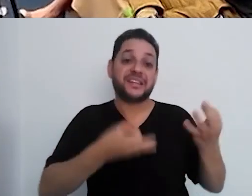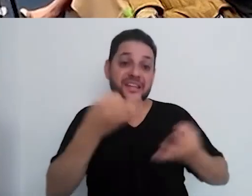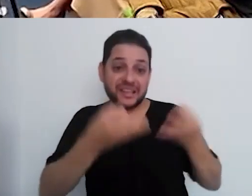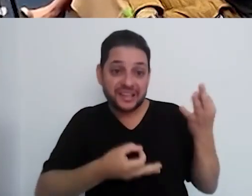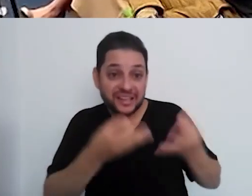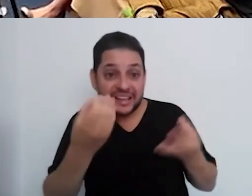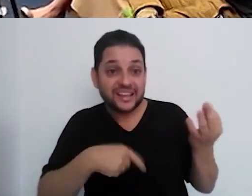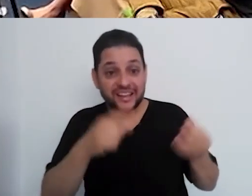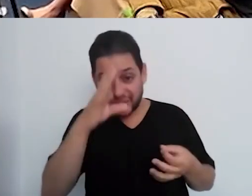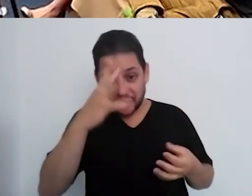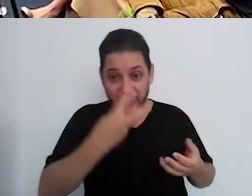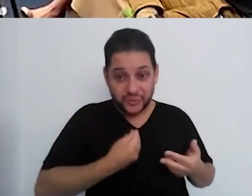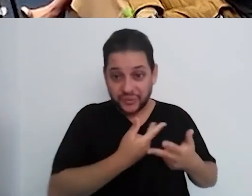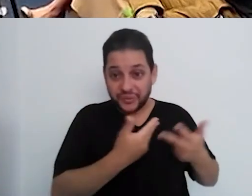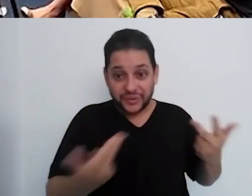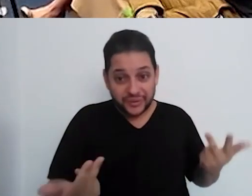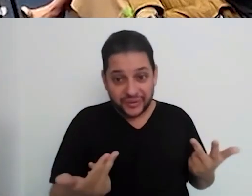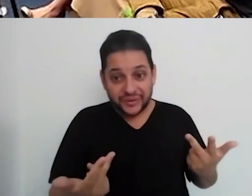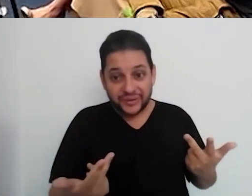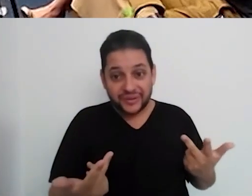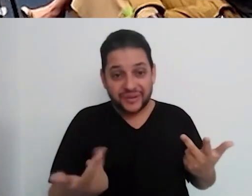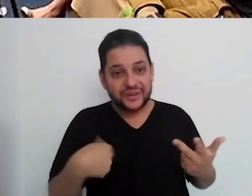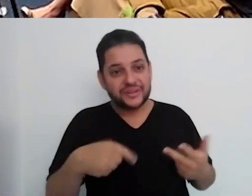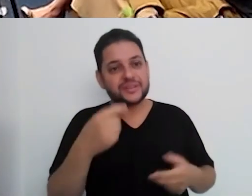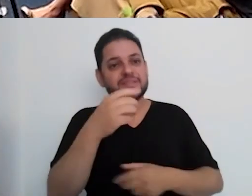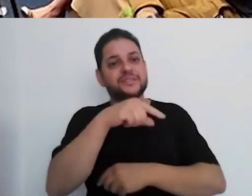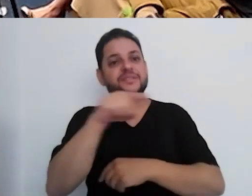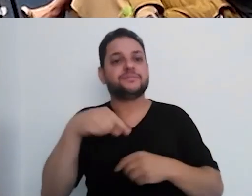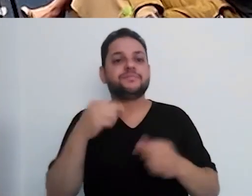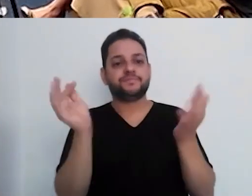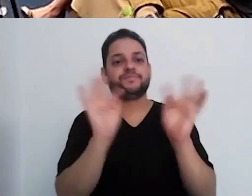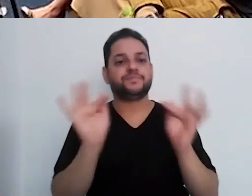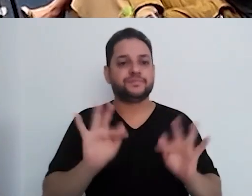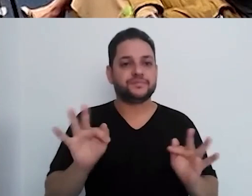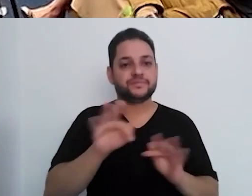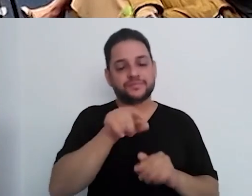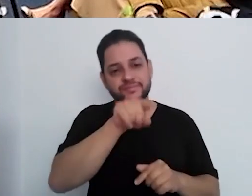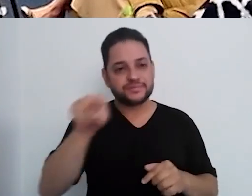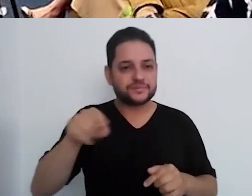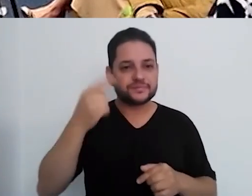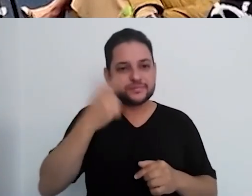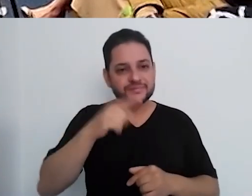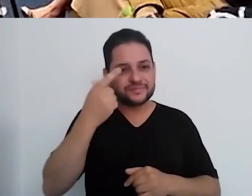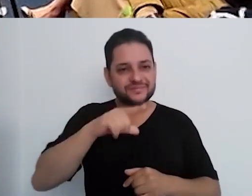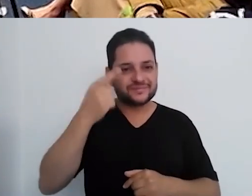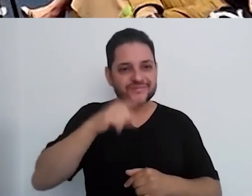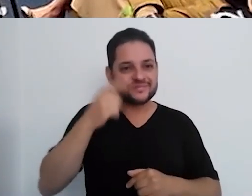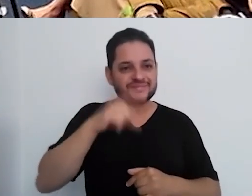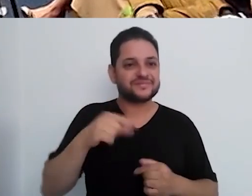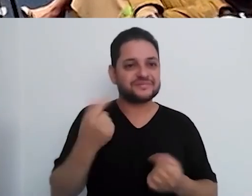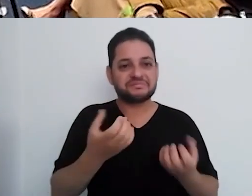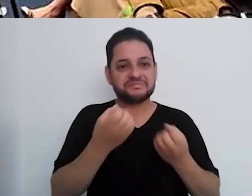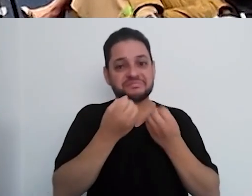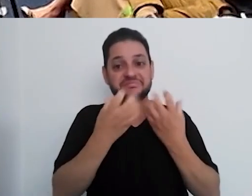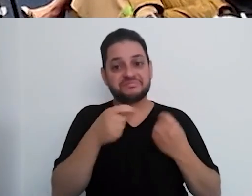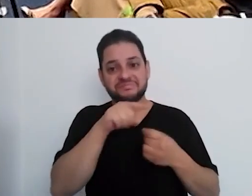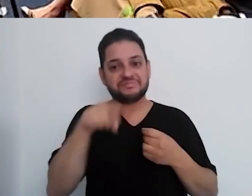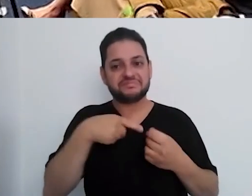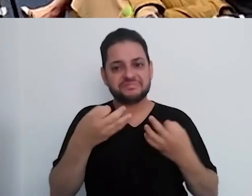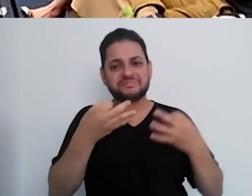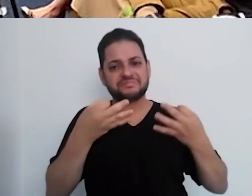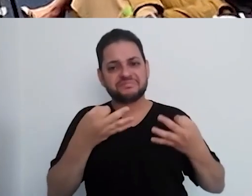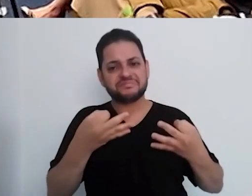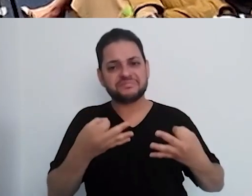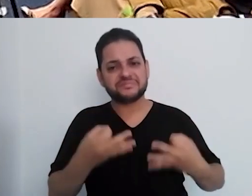constelação. E aí, assim, eu fiquei muito feliz, né, de vocês terem tido, assim, realmente, que eu acho que é até uma honestidade, assim, né, de ir